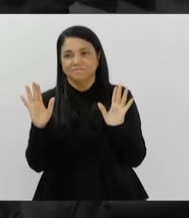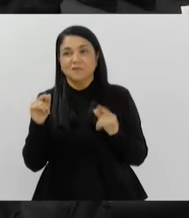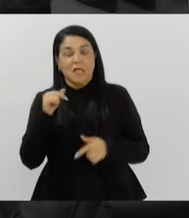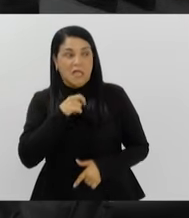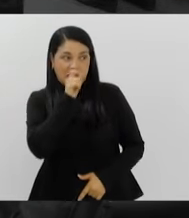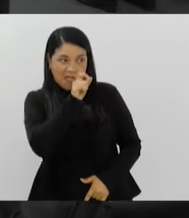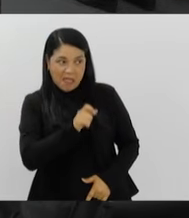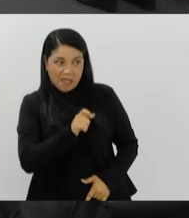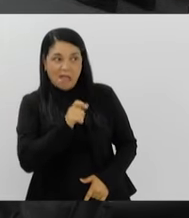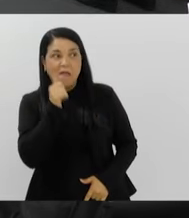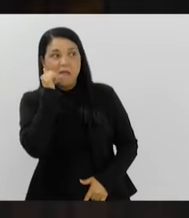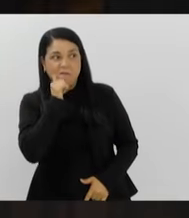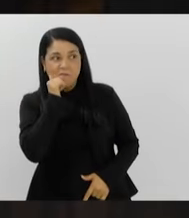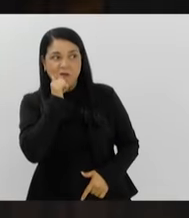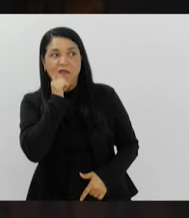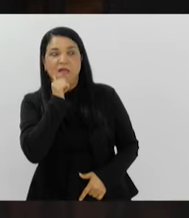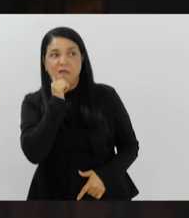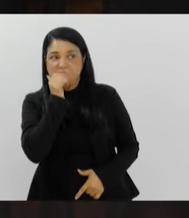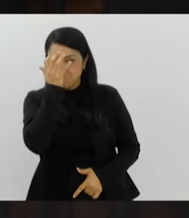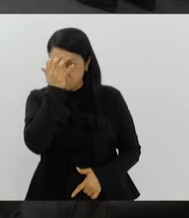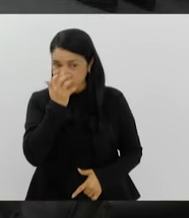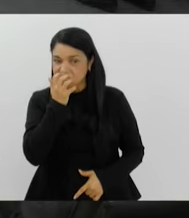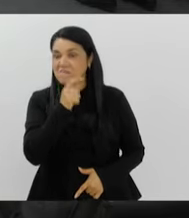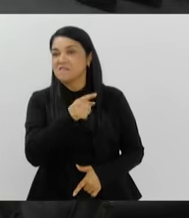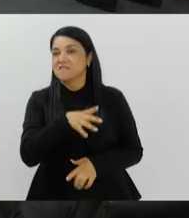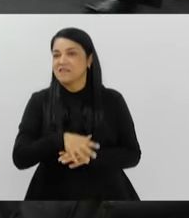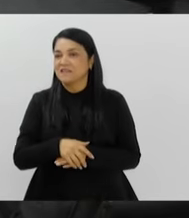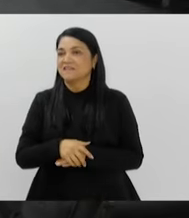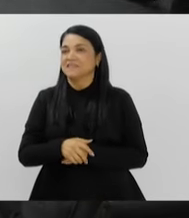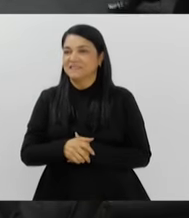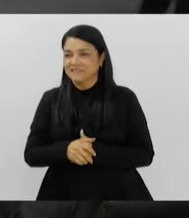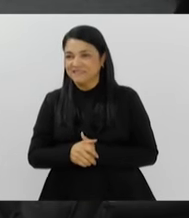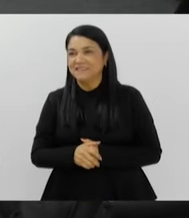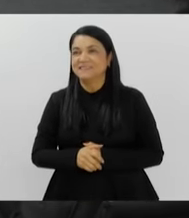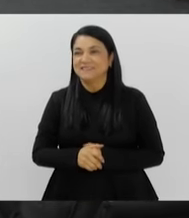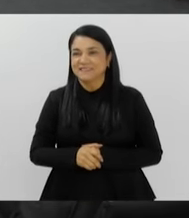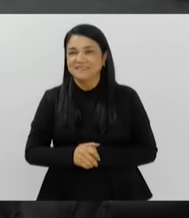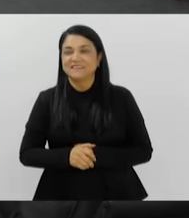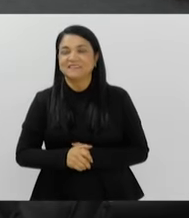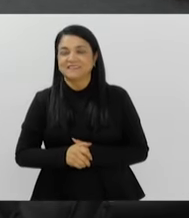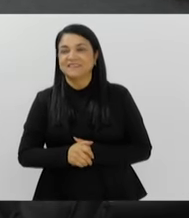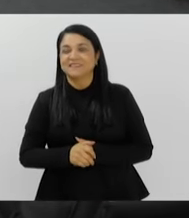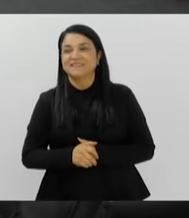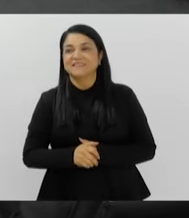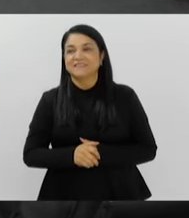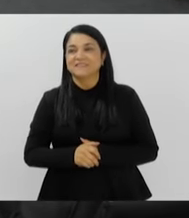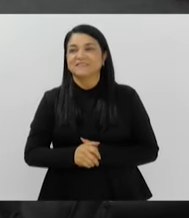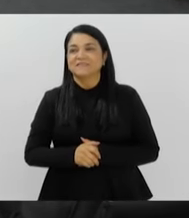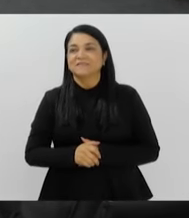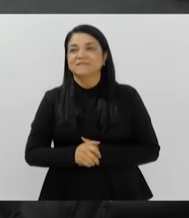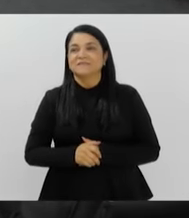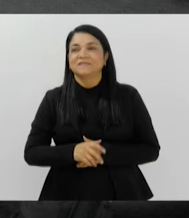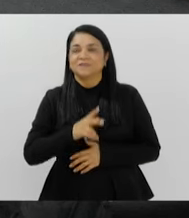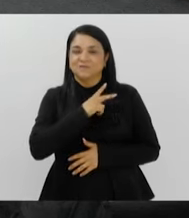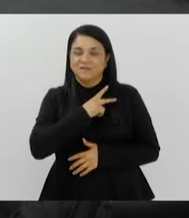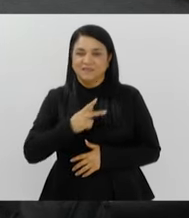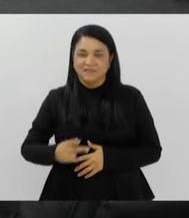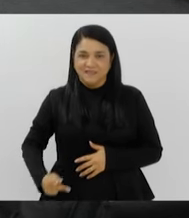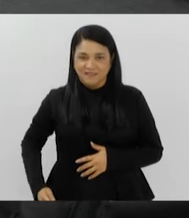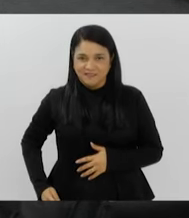braba. Deputado Luiz Paulo. Senhora presidente, pela enésima vez,